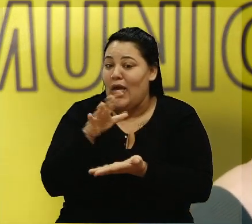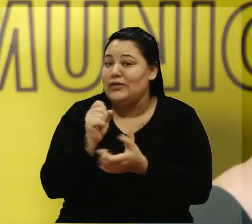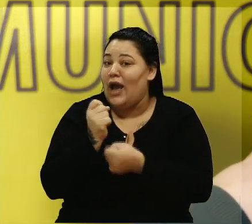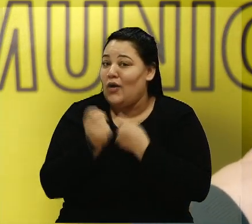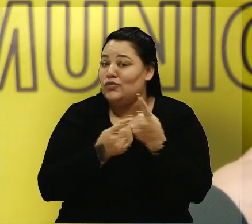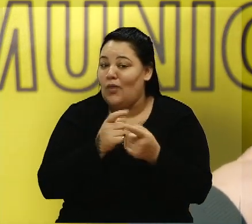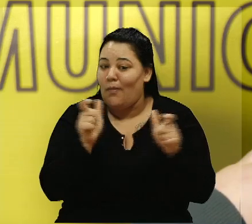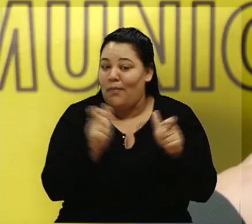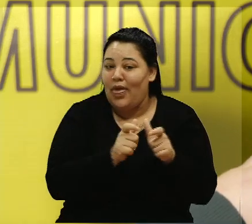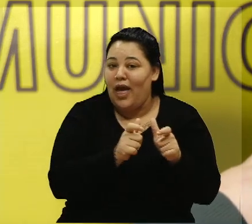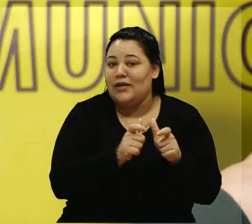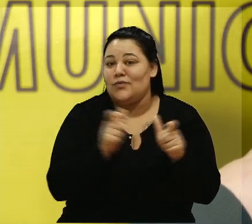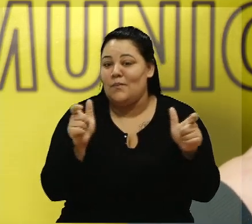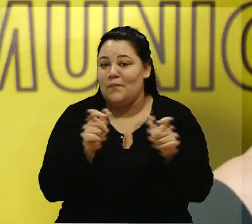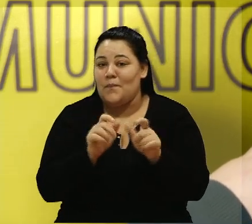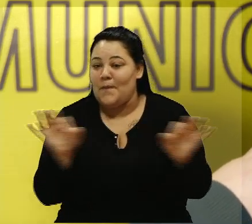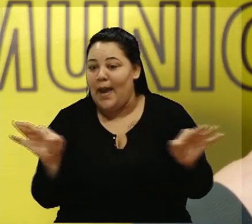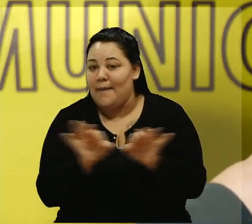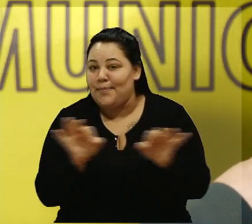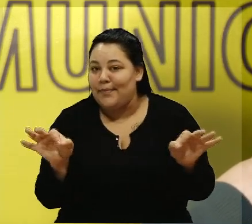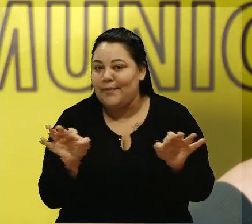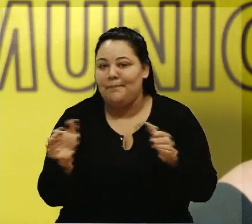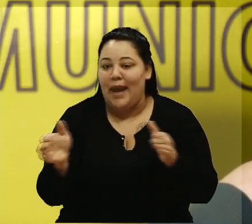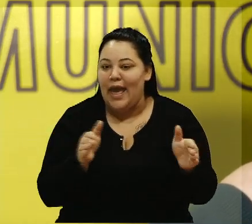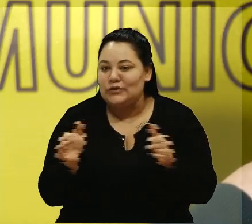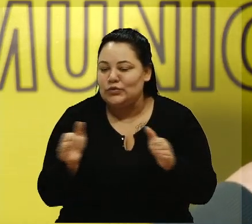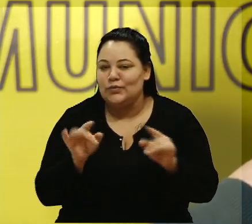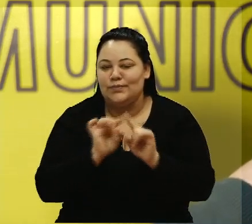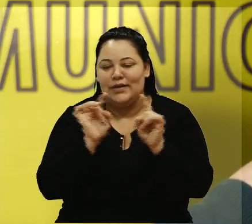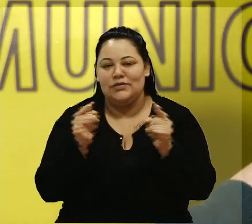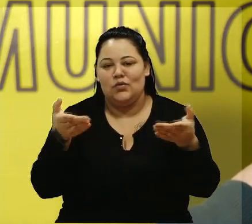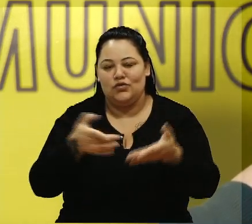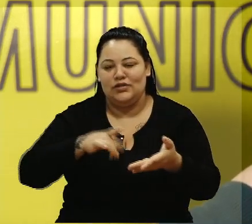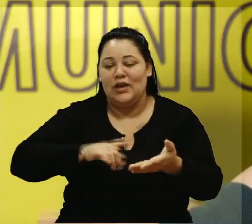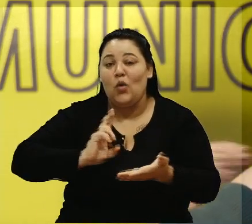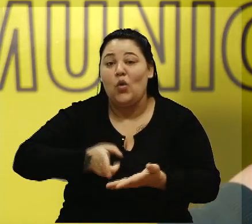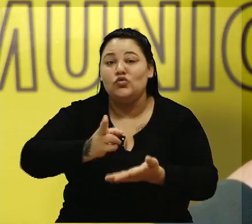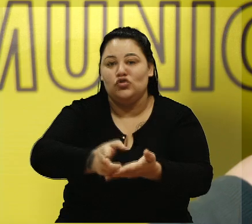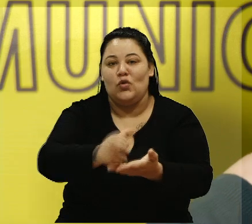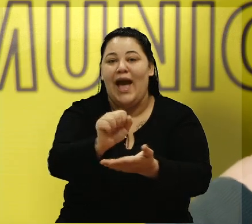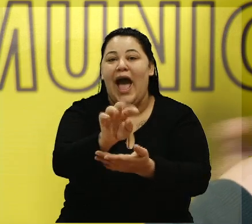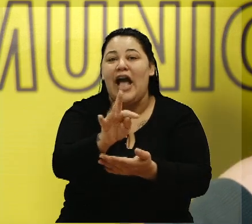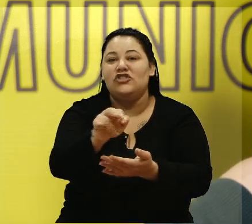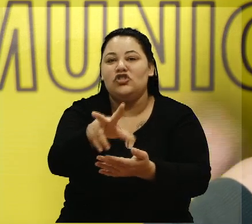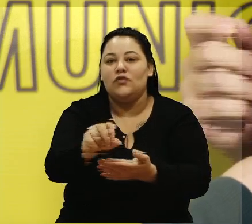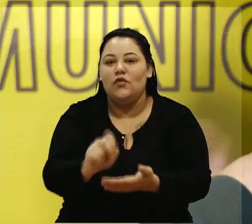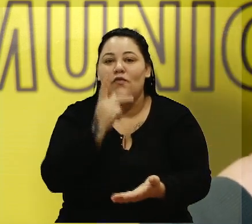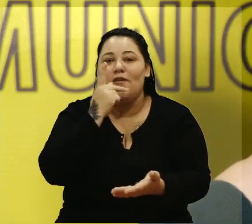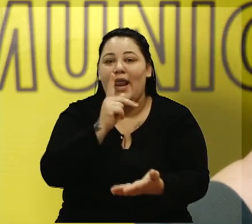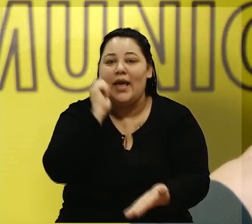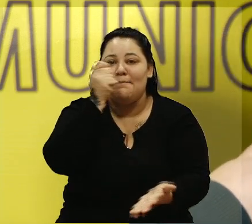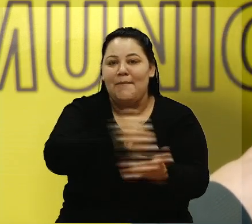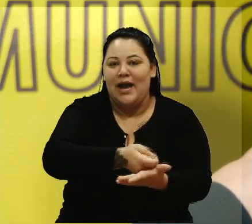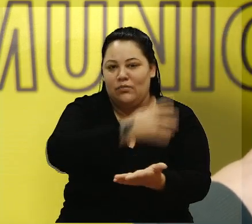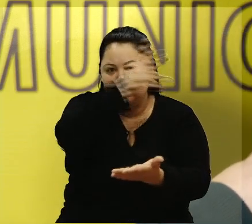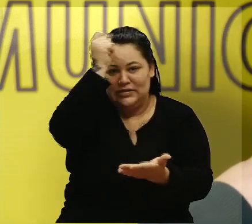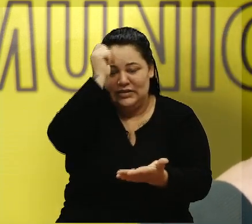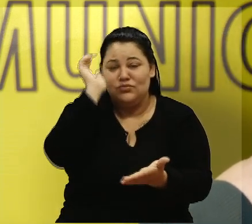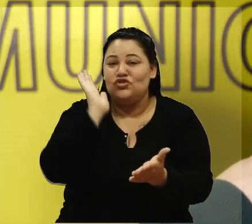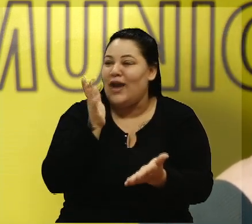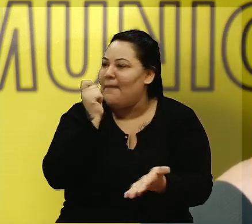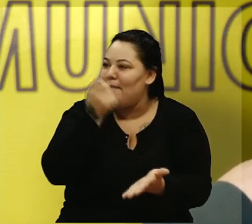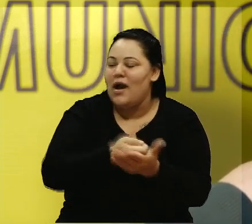prazo menor, outros por prazo maior, mas os que hoje encontram-se ativos determinam que o município deve pagar ou já pagou 46 milhões de